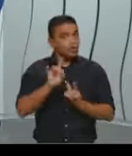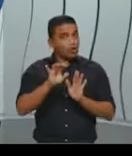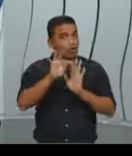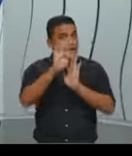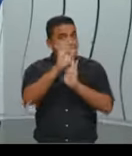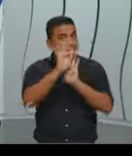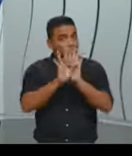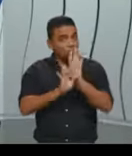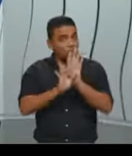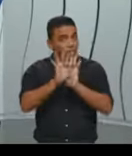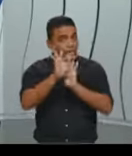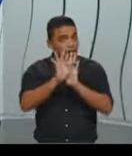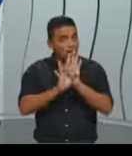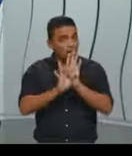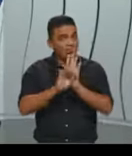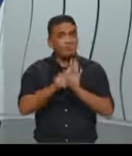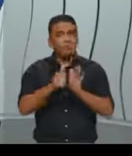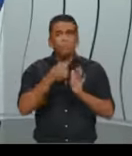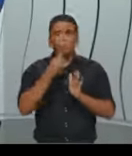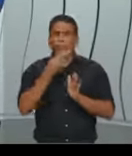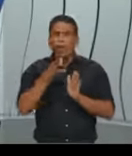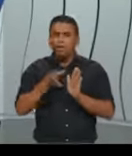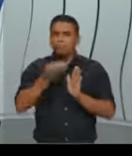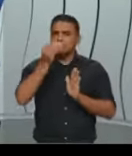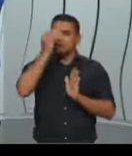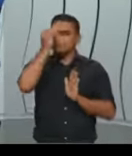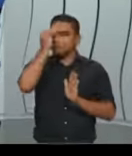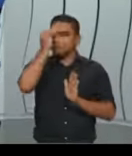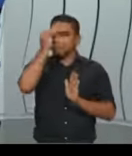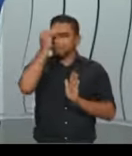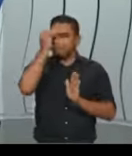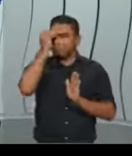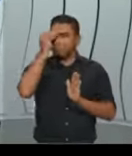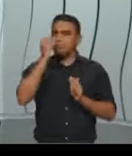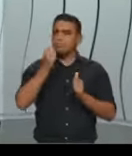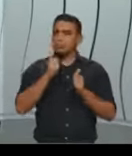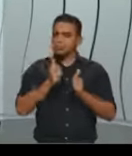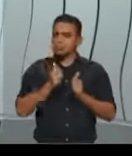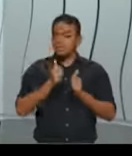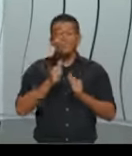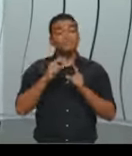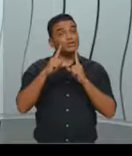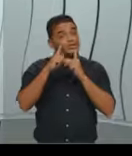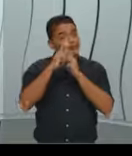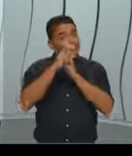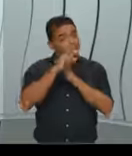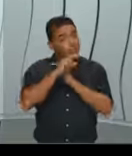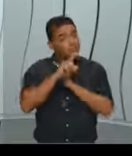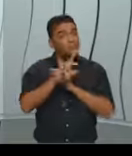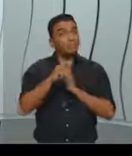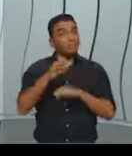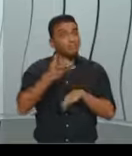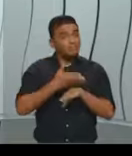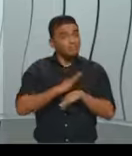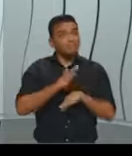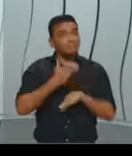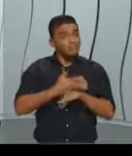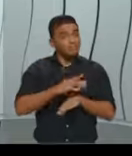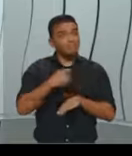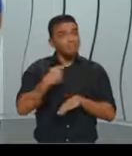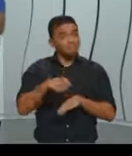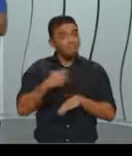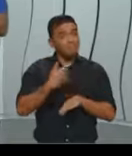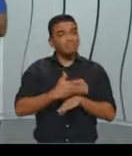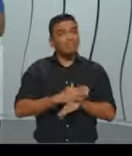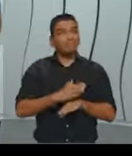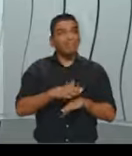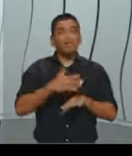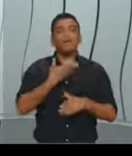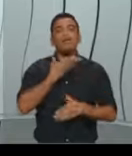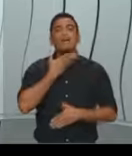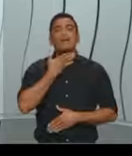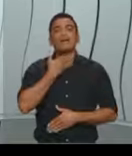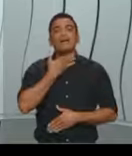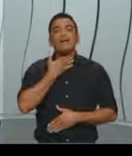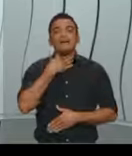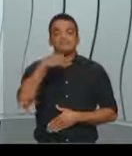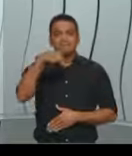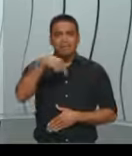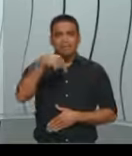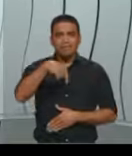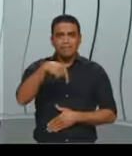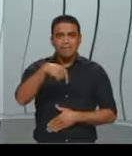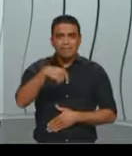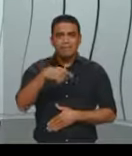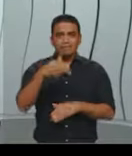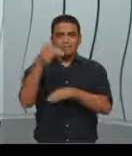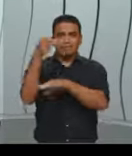fórmula. É bom a gente guardar. Flávio, é difícil. É treino, tá, gente? A gente conversa aqui entre nós, aqui no estúdio, a gente